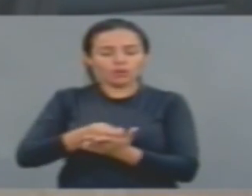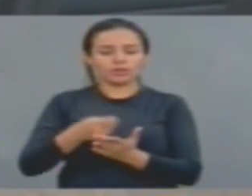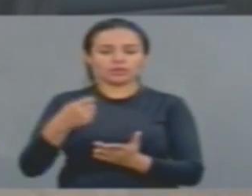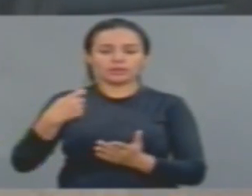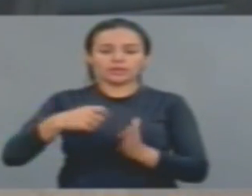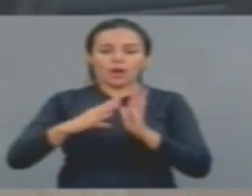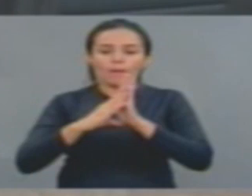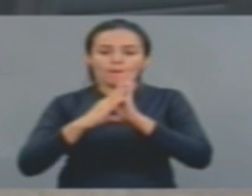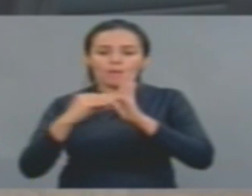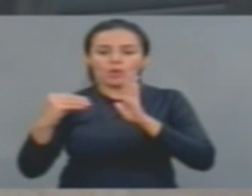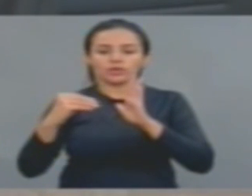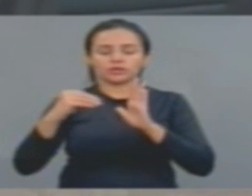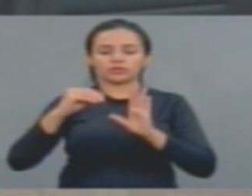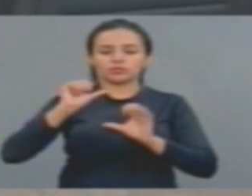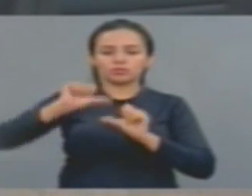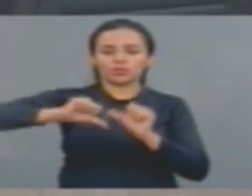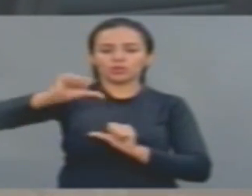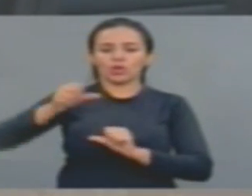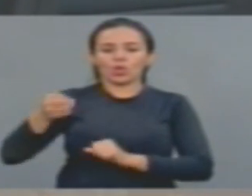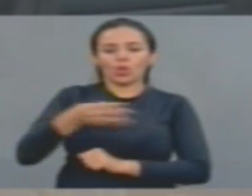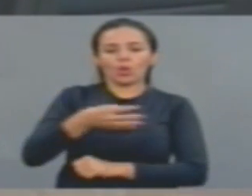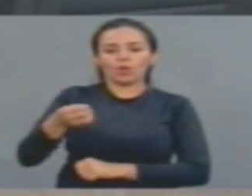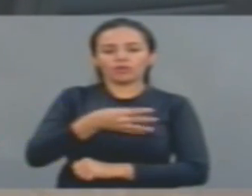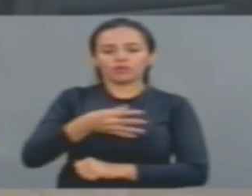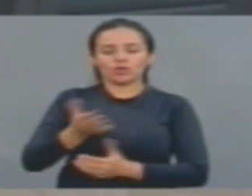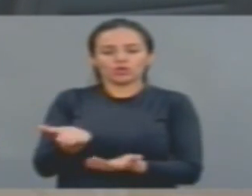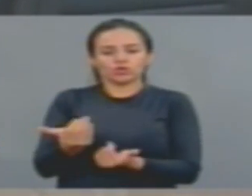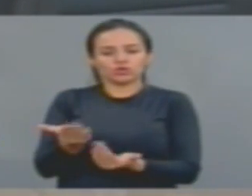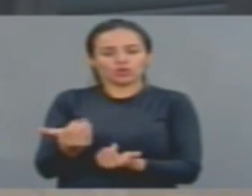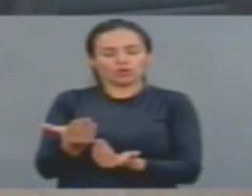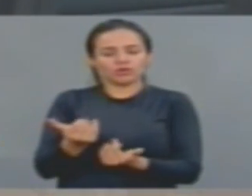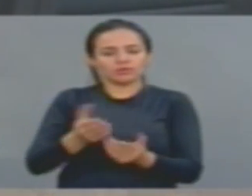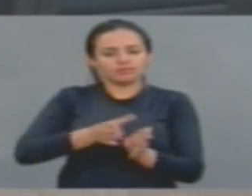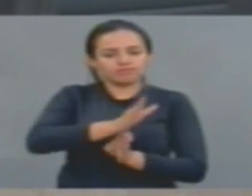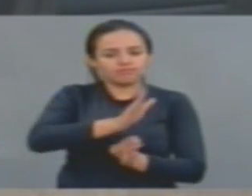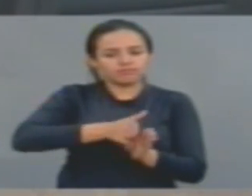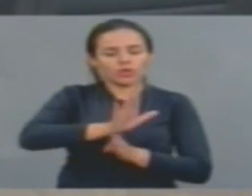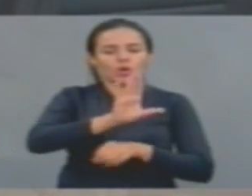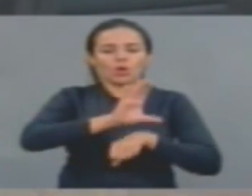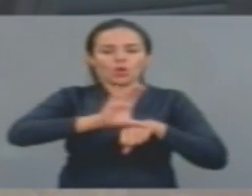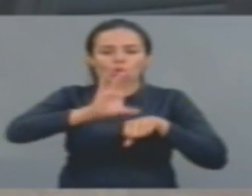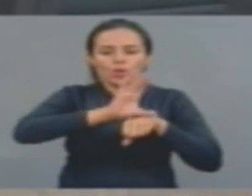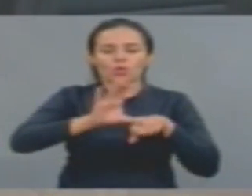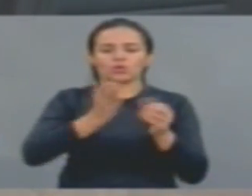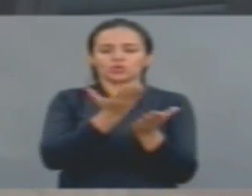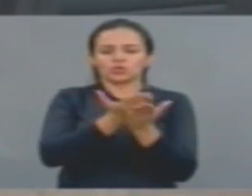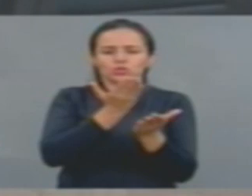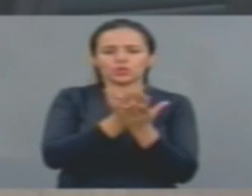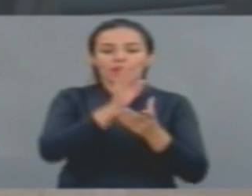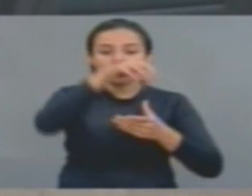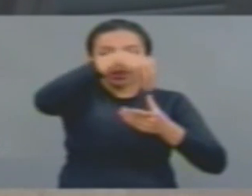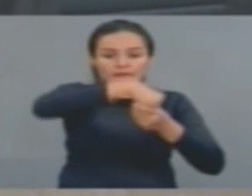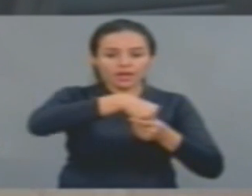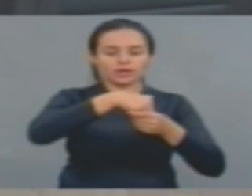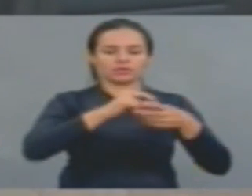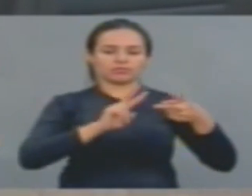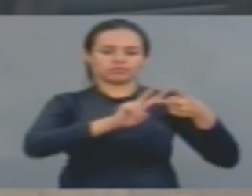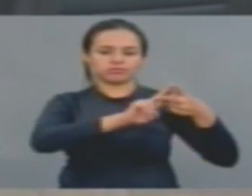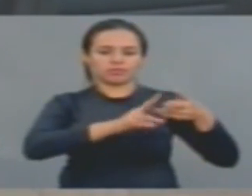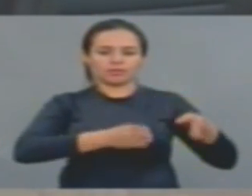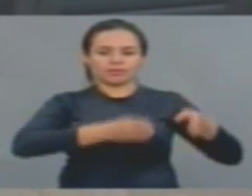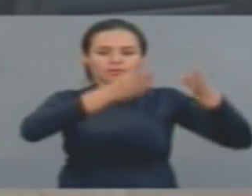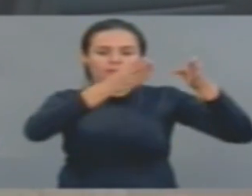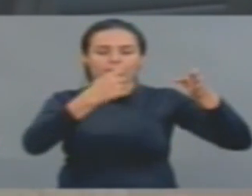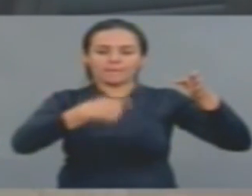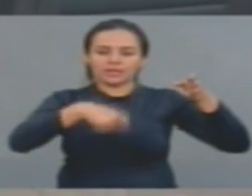um modelo de ressocialização da nossa juventude, para que não tenha sobre ela o preconceito e como única política